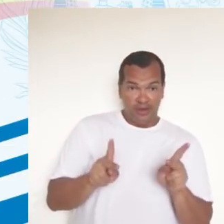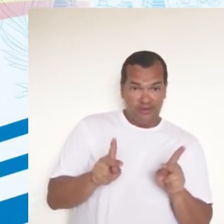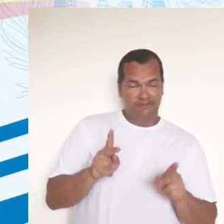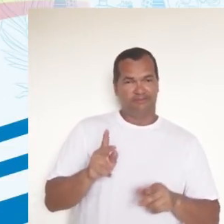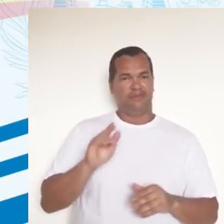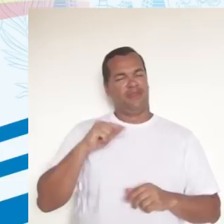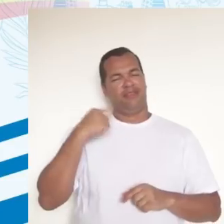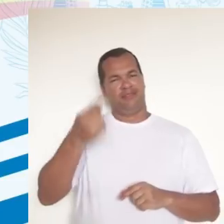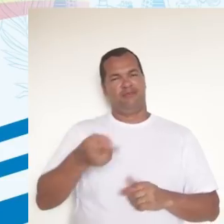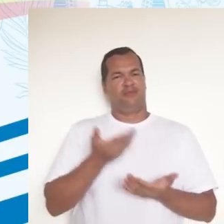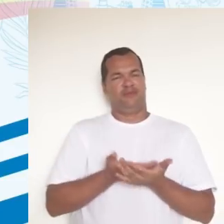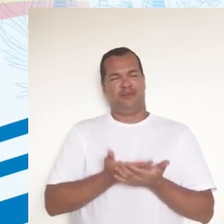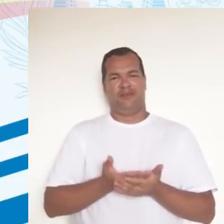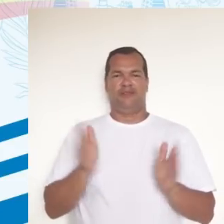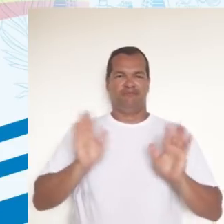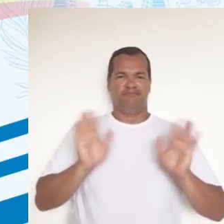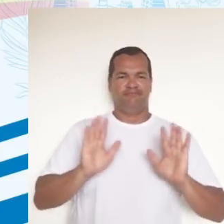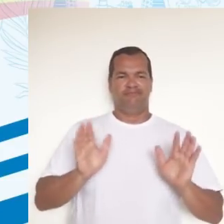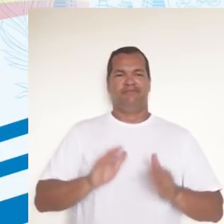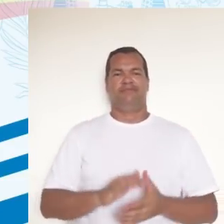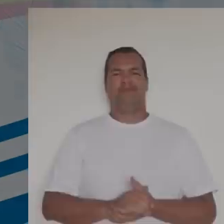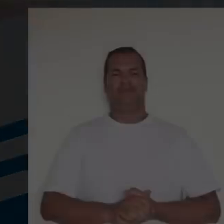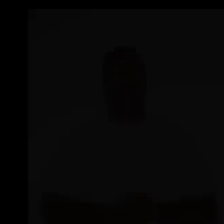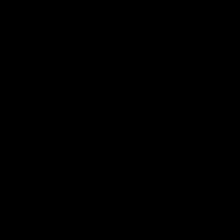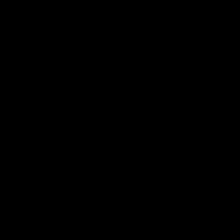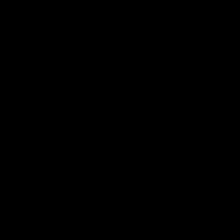ok? Até a próxima. Tchau, tchau. Valeu, pessoal.